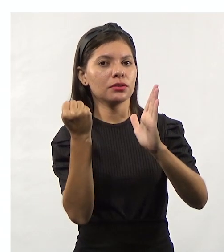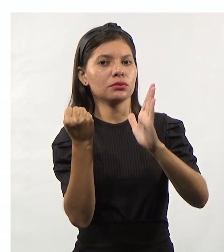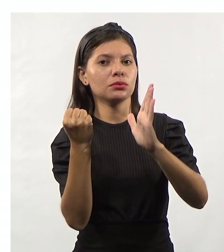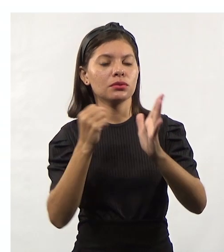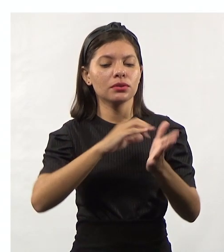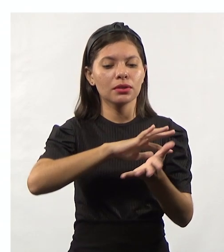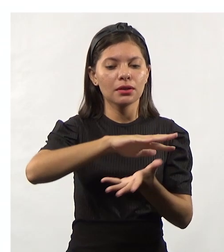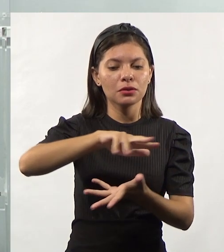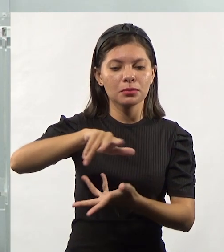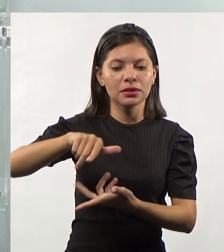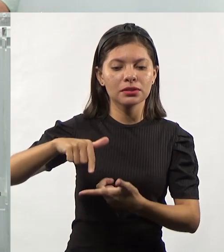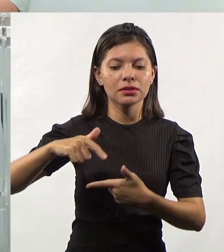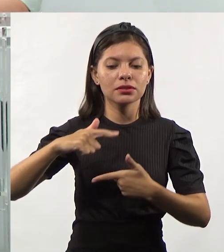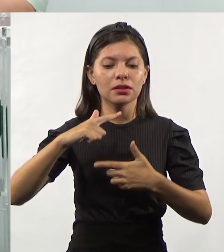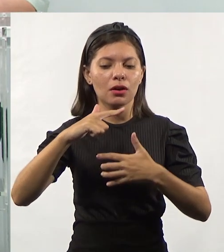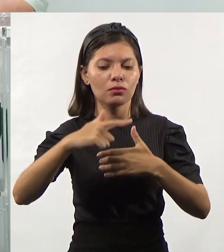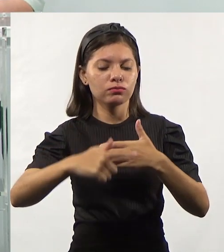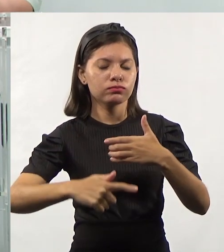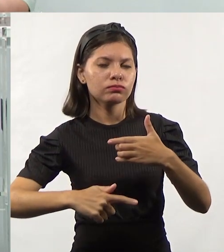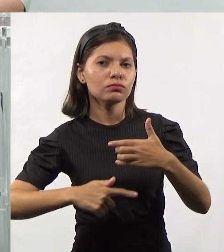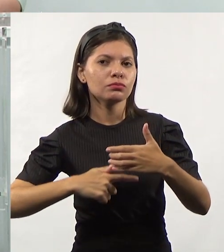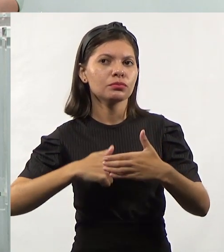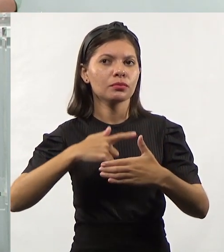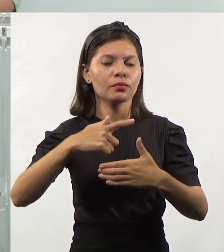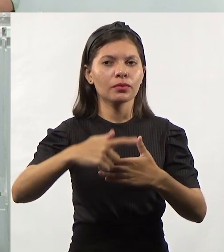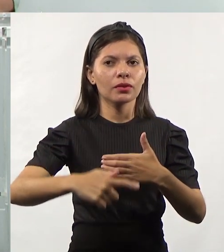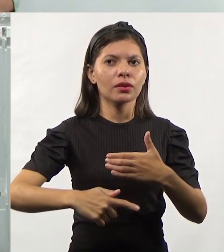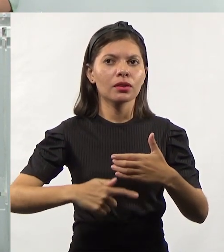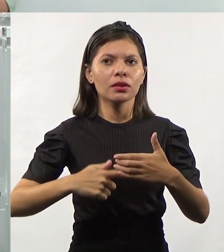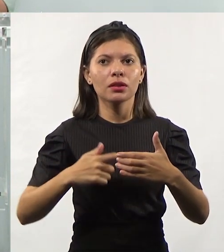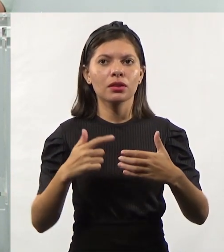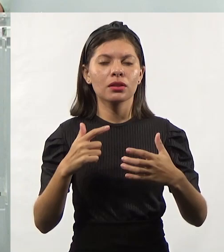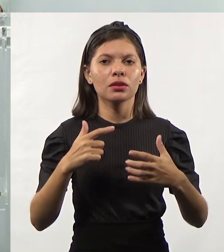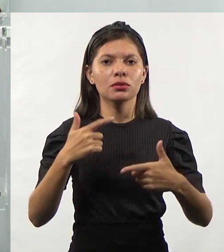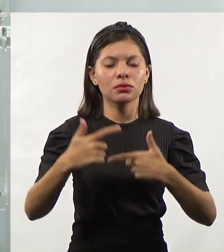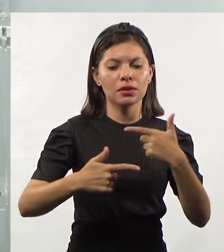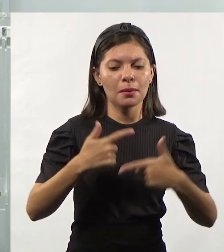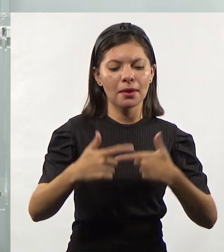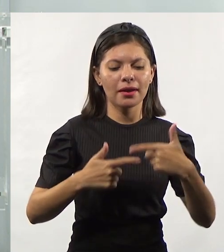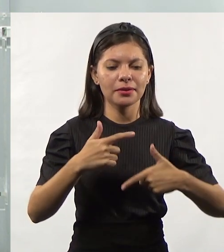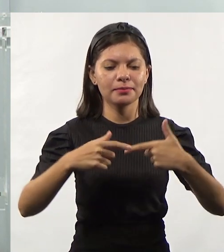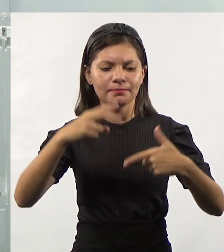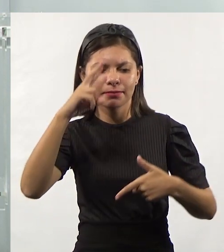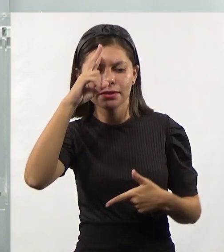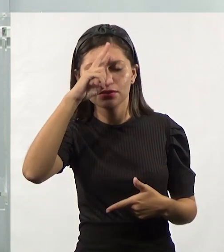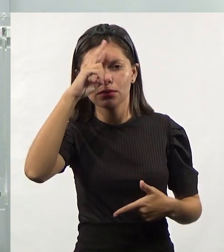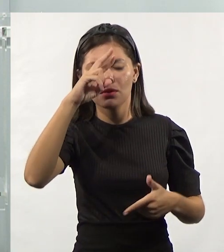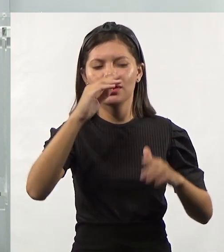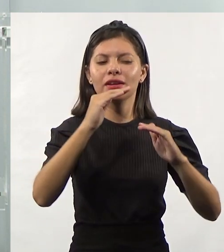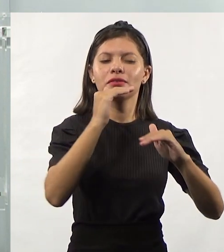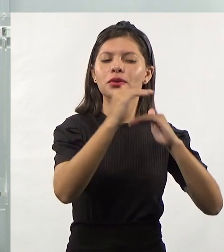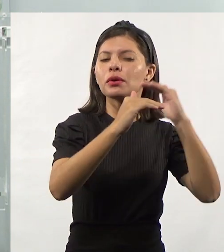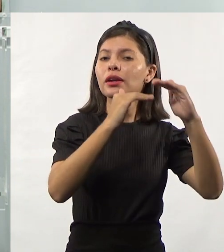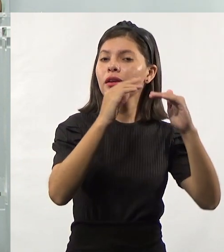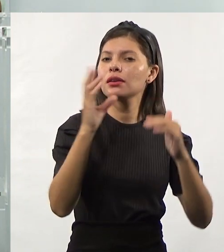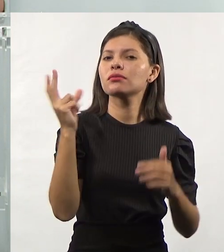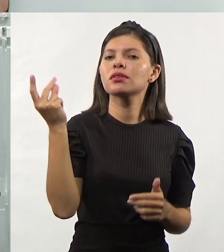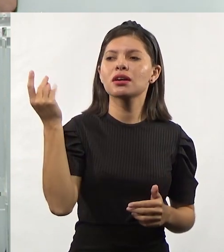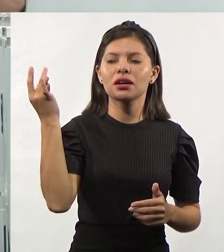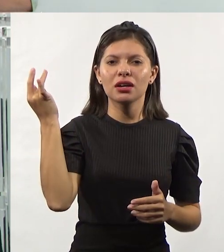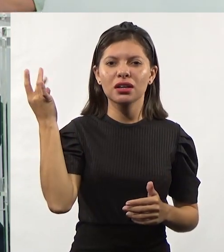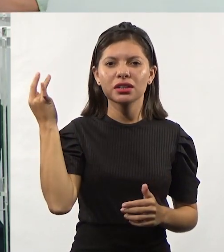trabalho. É importante a gente dar essa passadinha pela história, ver como é que a coisa evoluiu. Porque a gente nota hoje em dia que tem uma